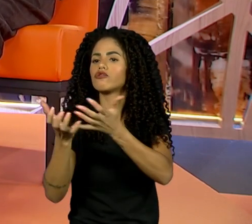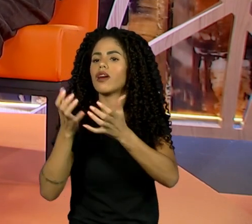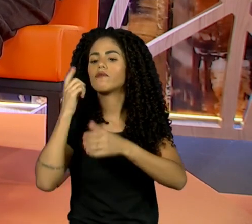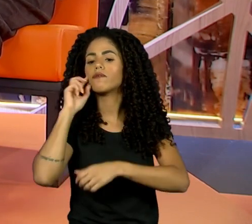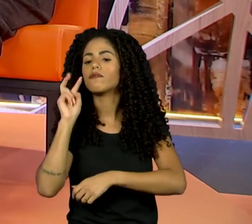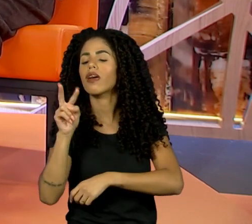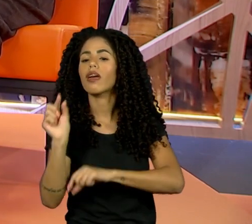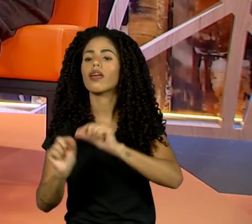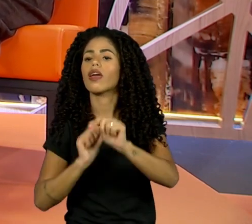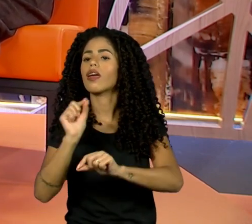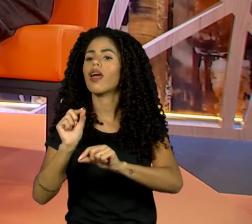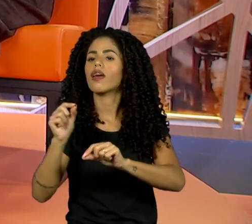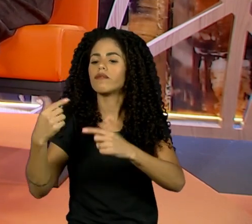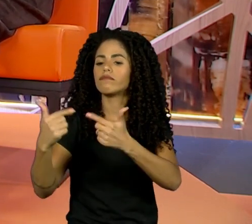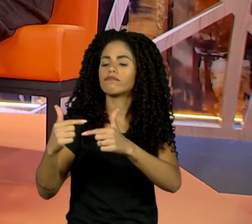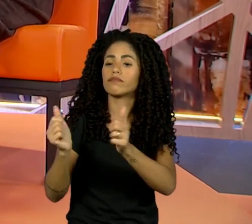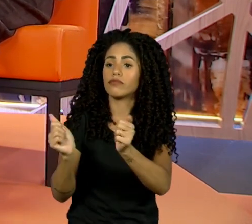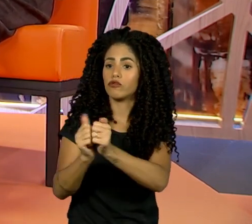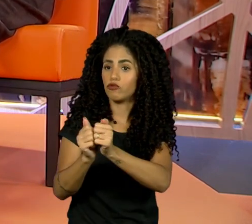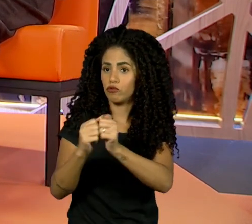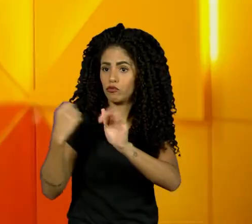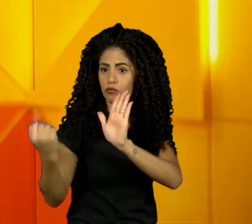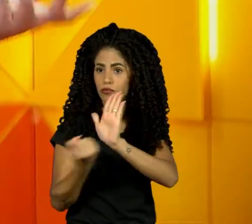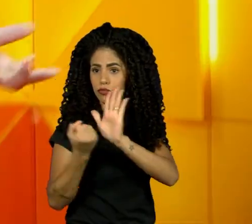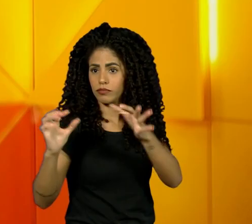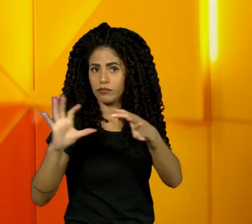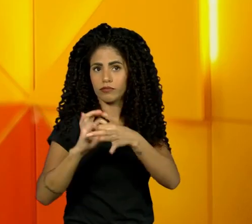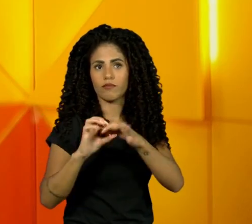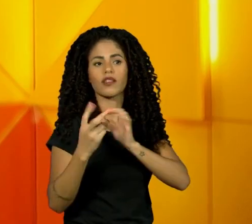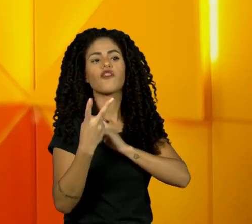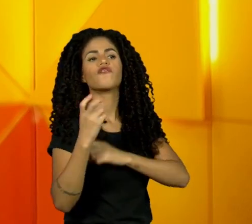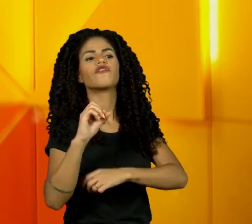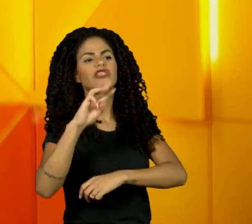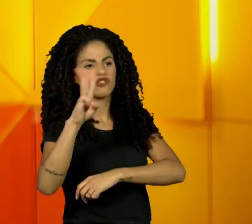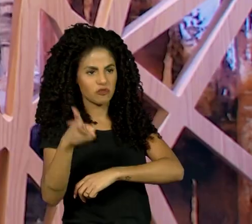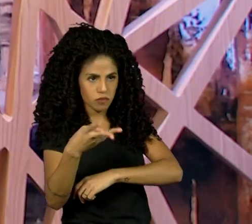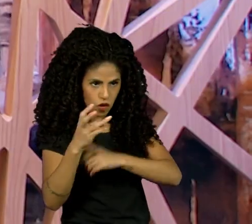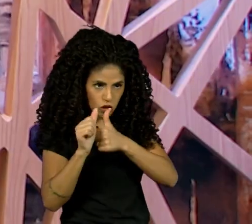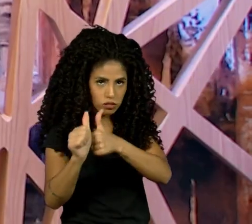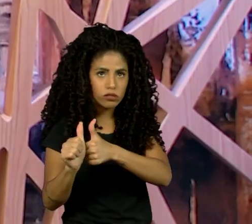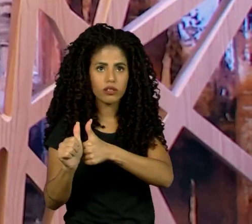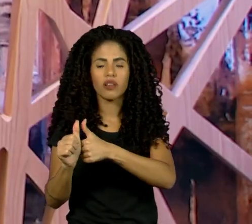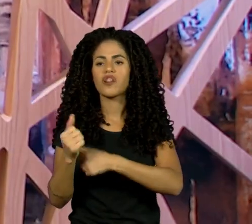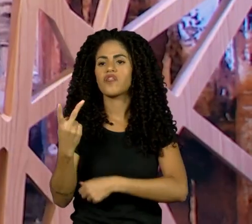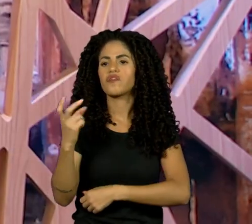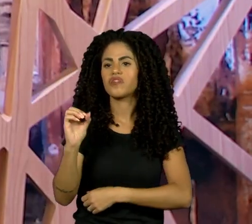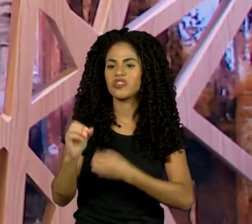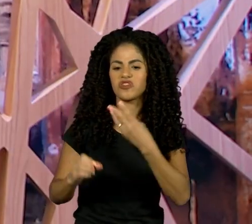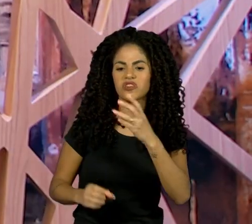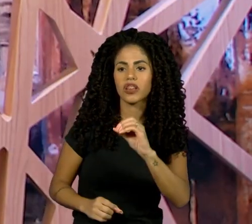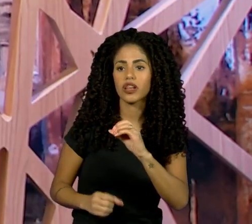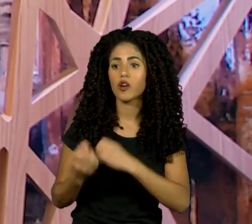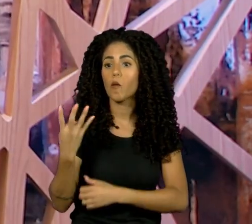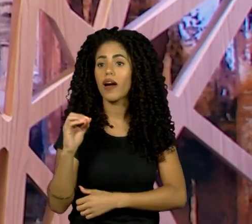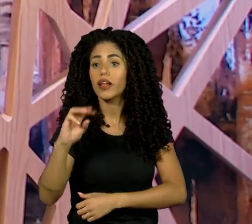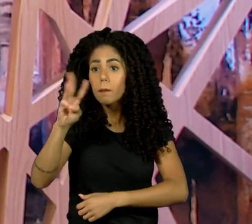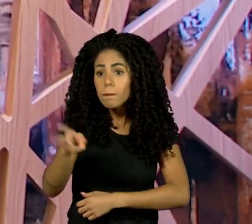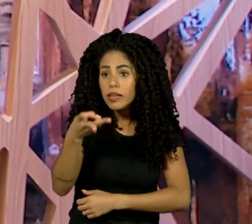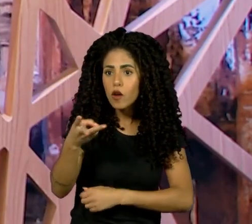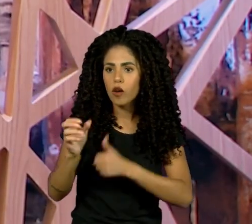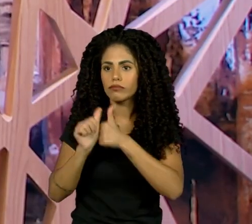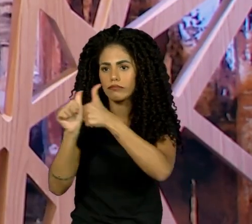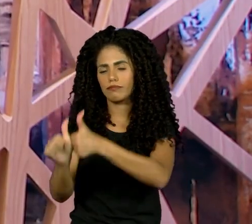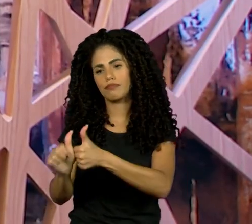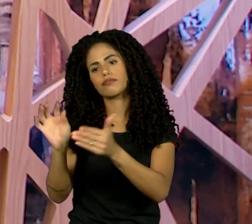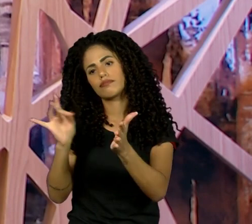vão gerar projeções nacionais para sua marca. Que tem 20 milhões de seguidores. 20, 30, 40 milhões de seguidores, e isso é uma realidade